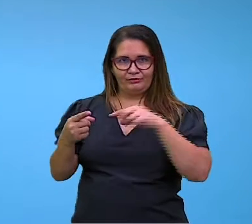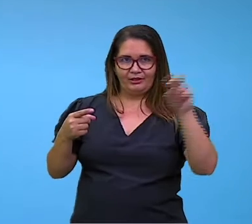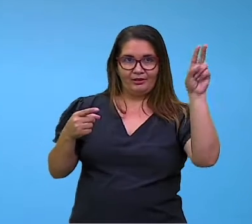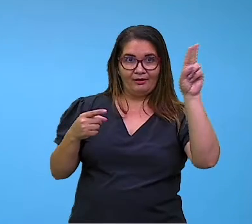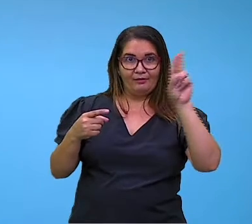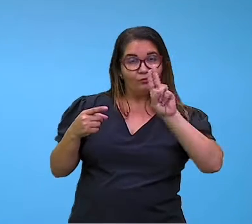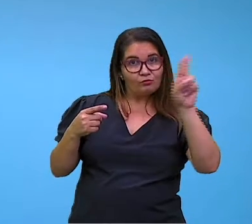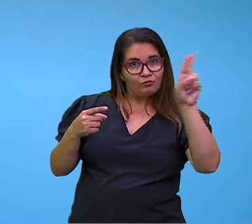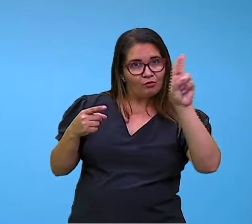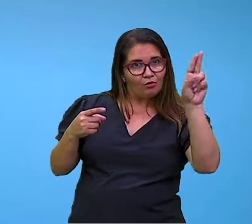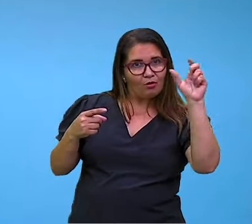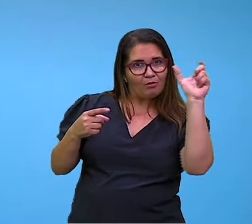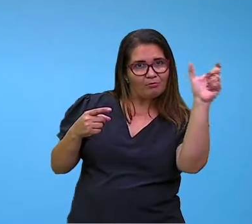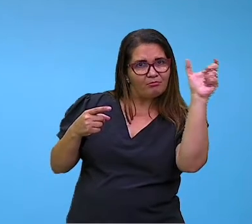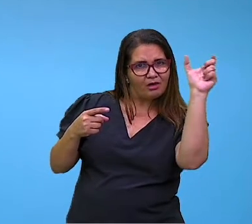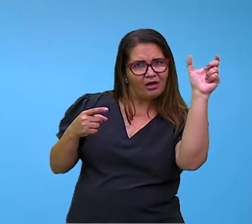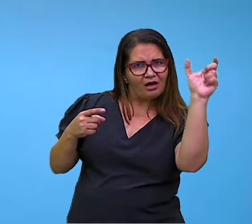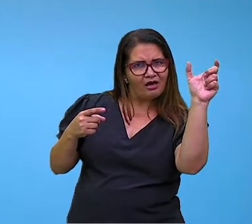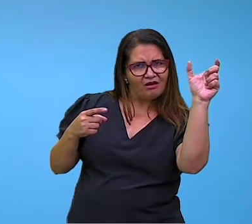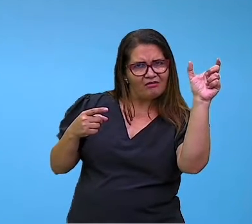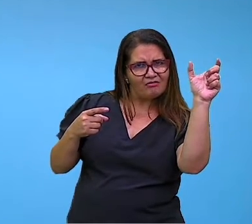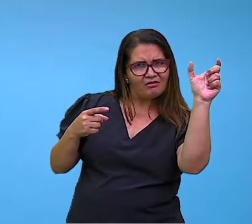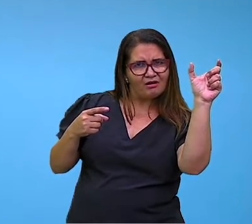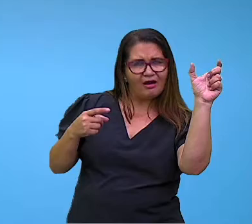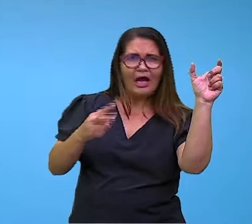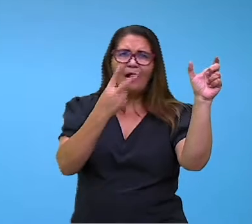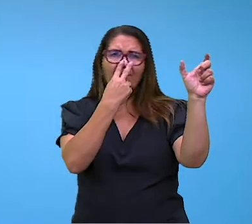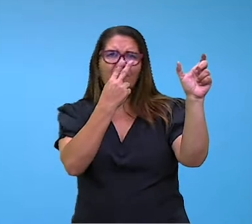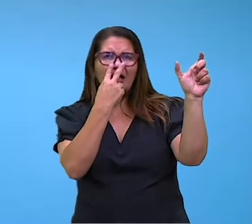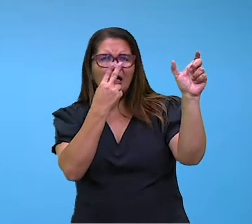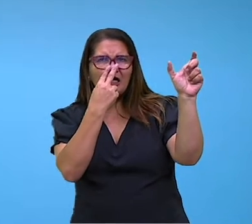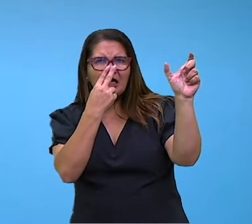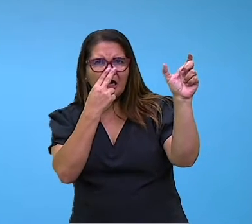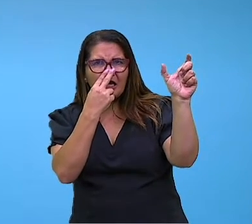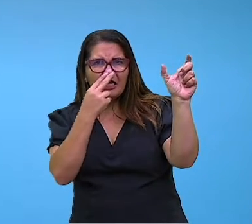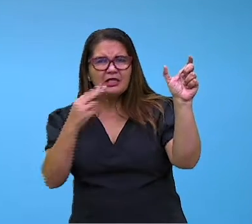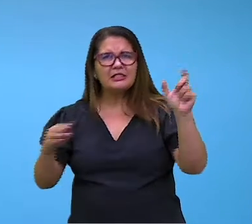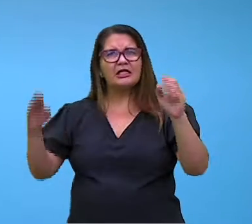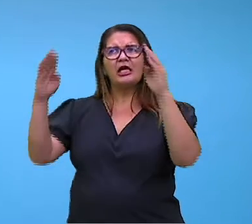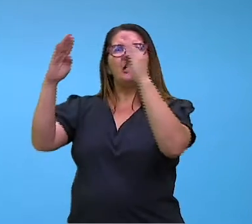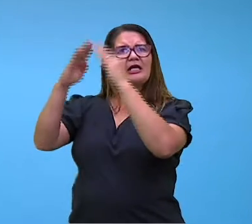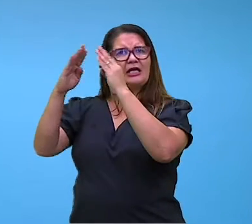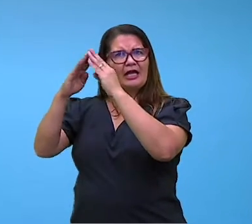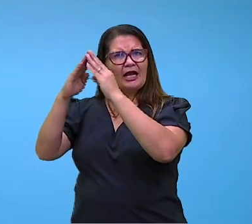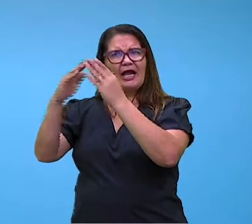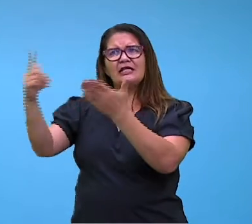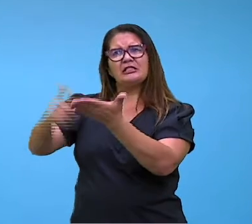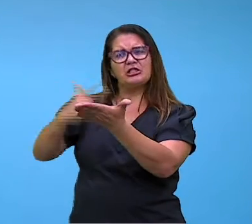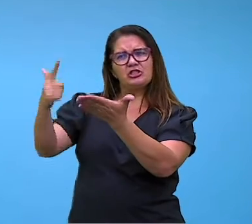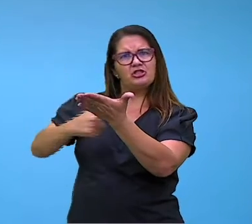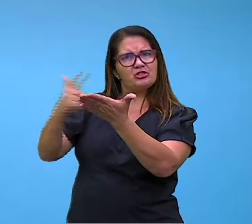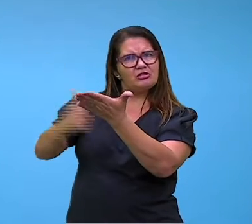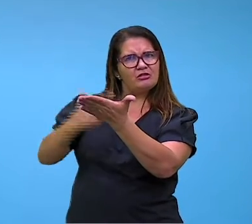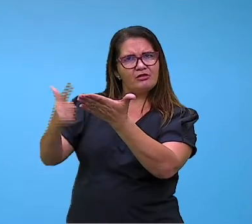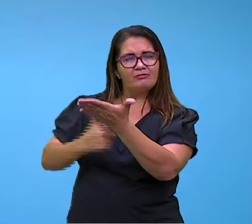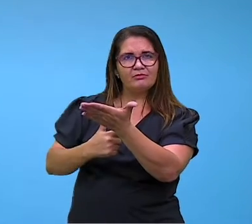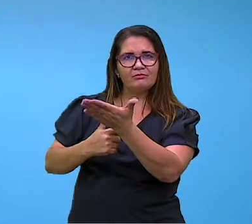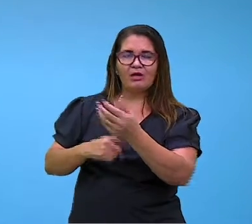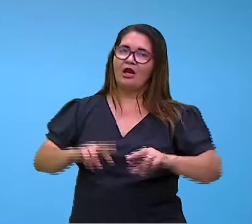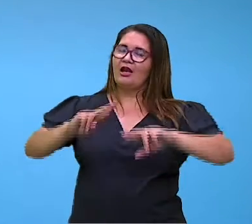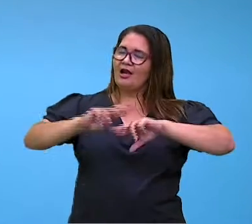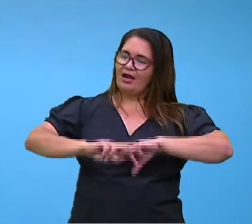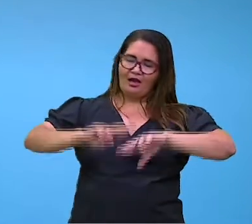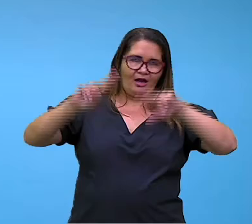Library. Library, livraria, teacher? Não. Livraria é bookstore.